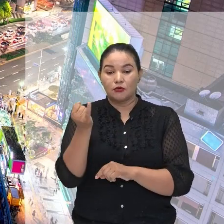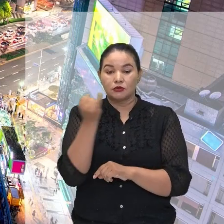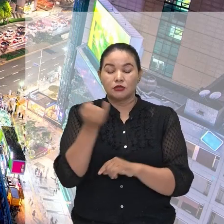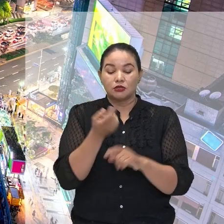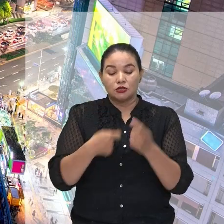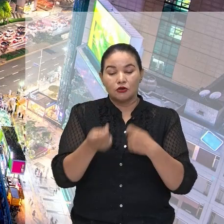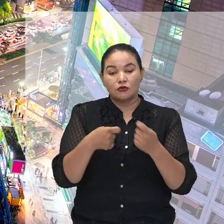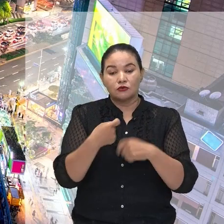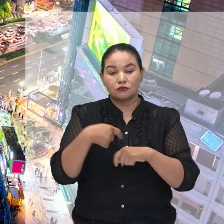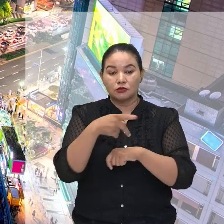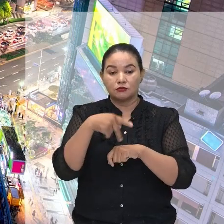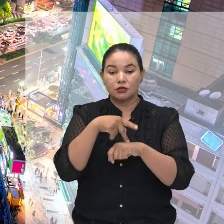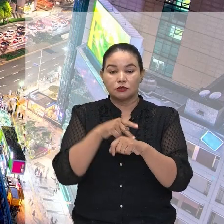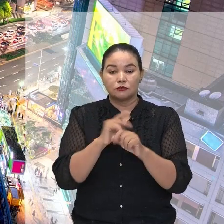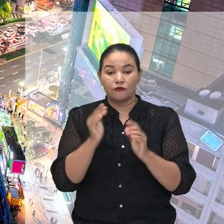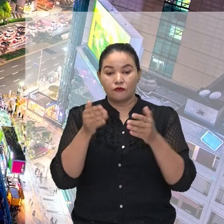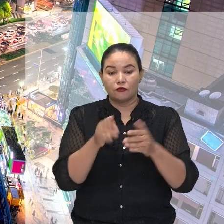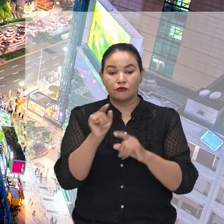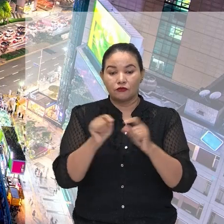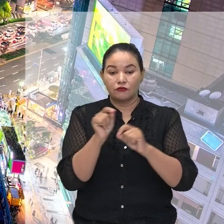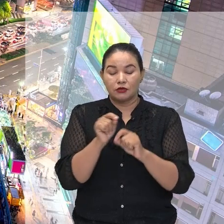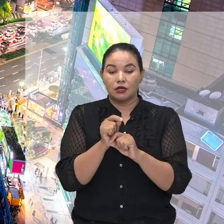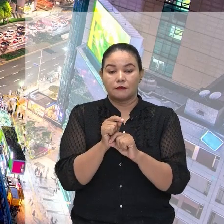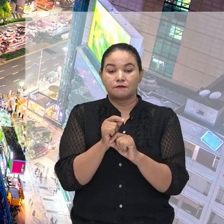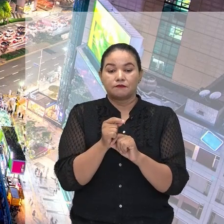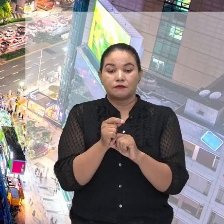destaque principalmente para o setor de